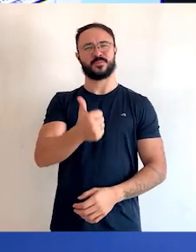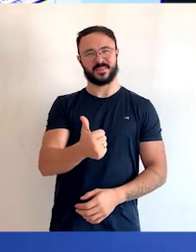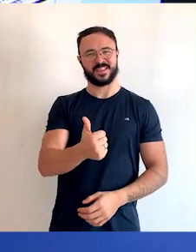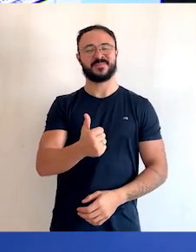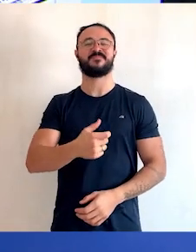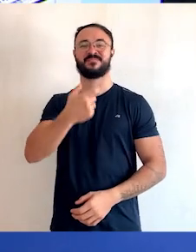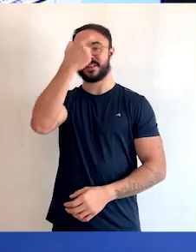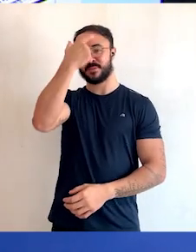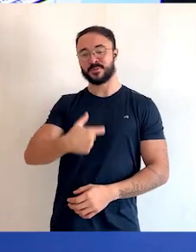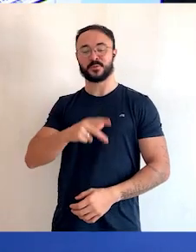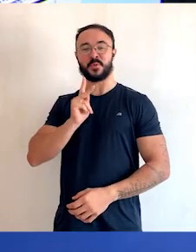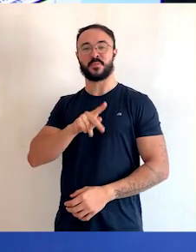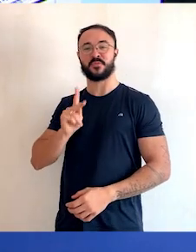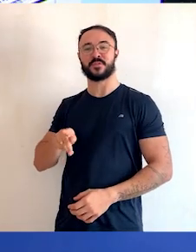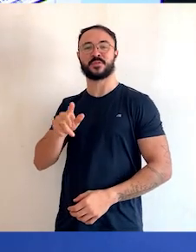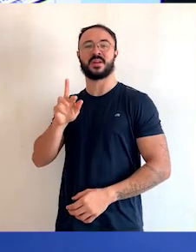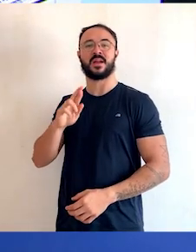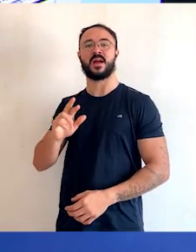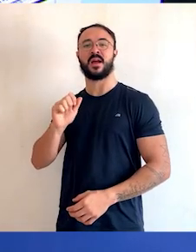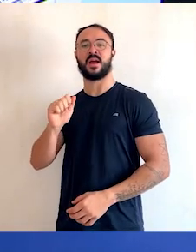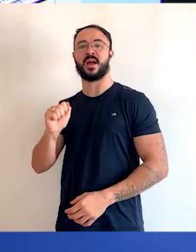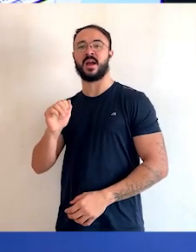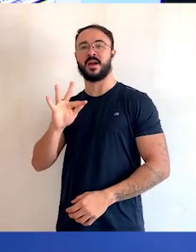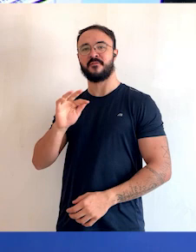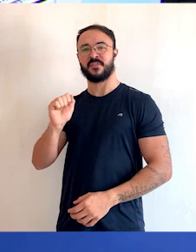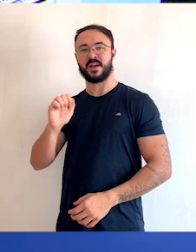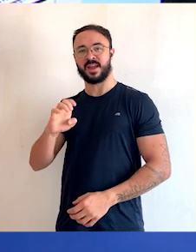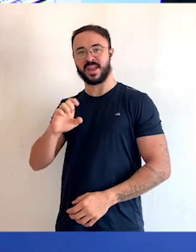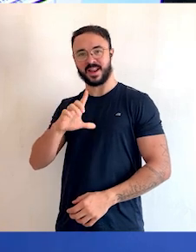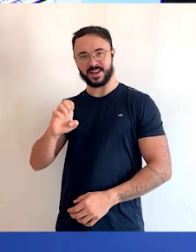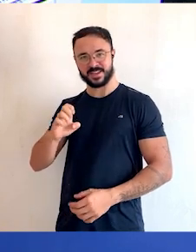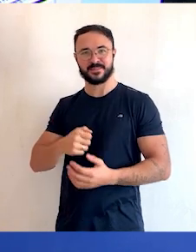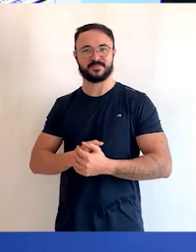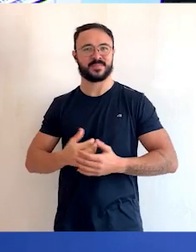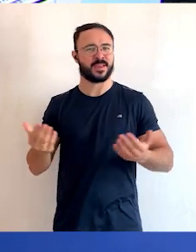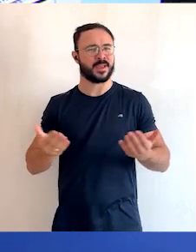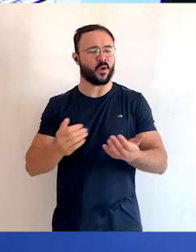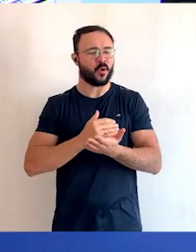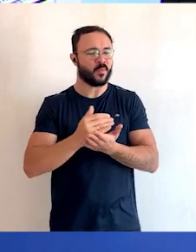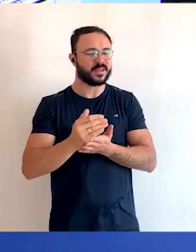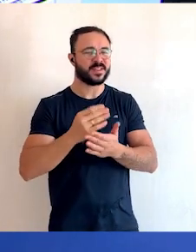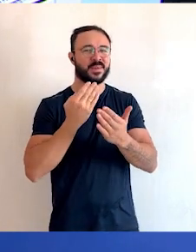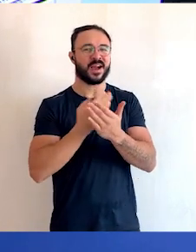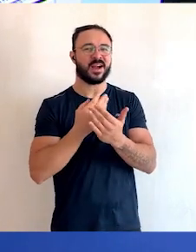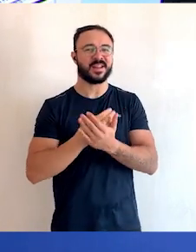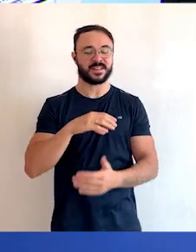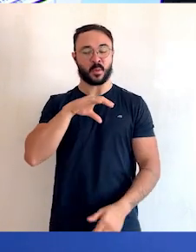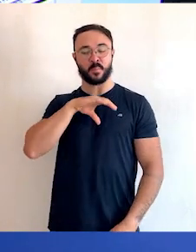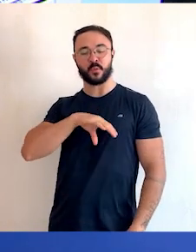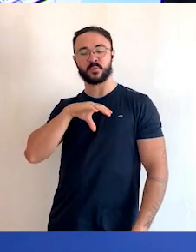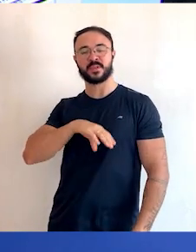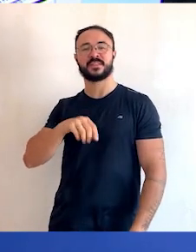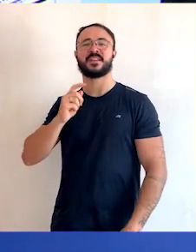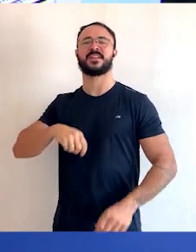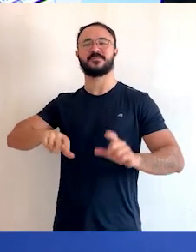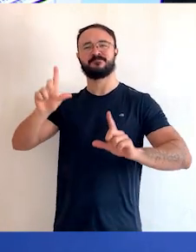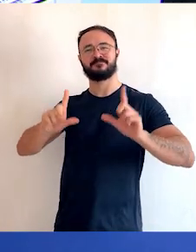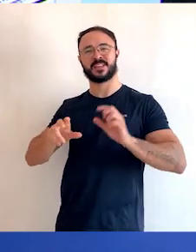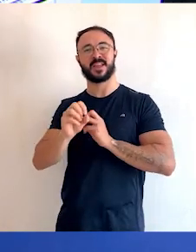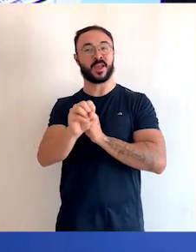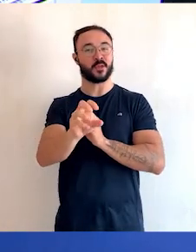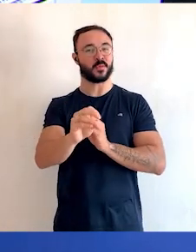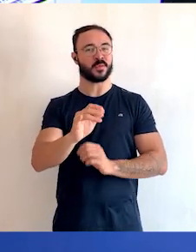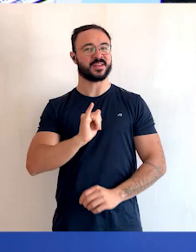Olá, tudo bem com vocês? Eu sou a professora Rafaela Pimentel e estamos começando mais uma aula de língua portuguesa aqui